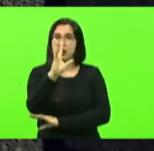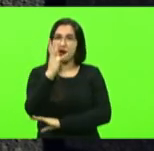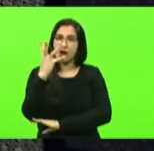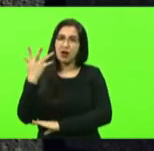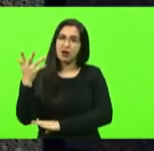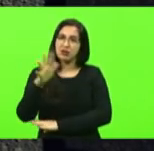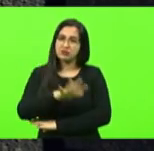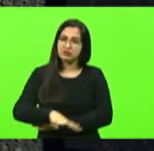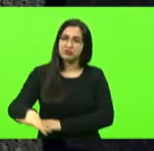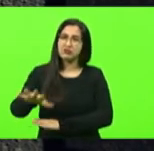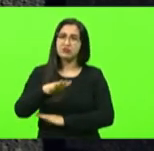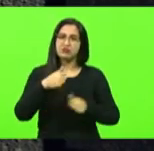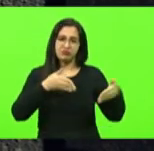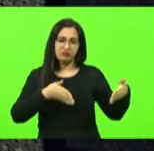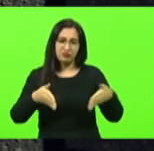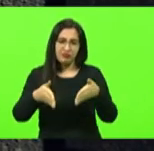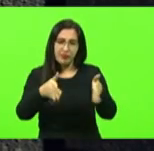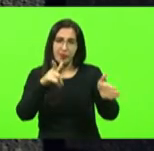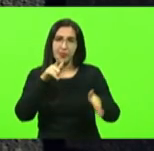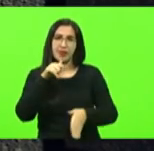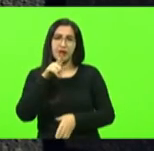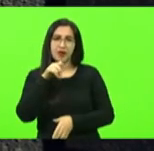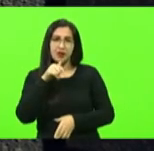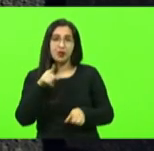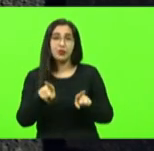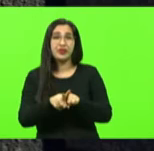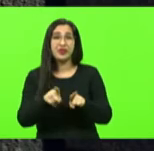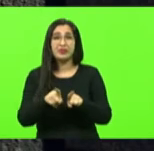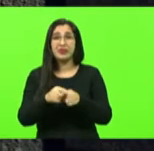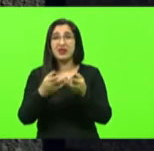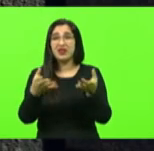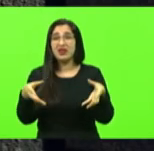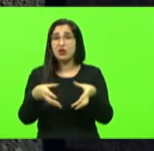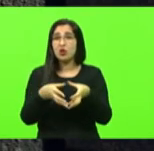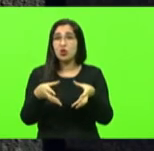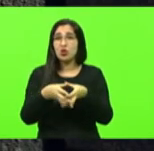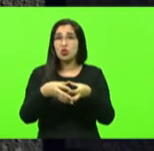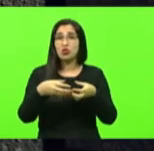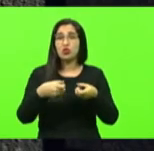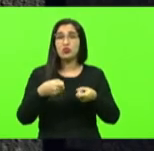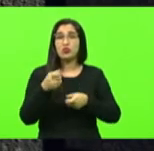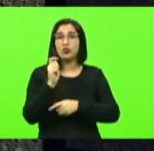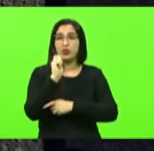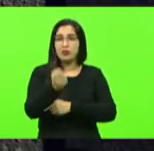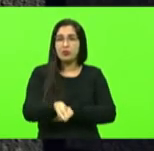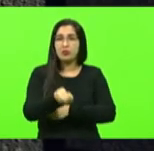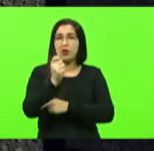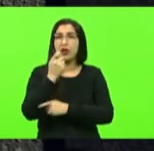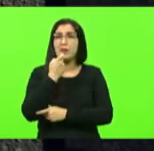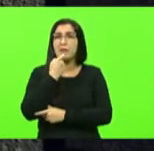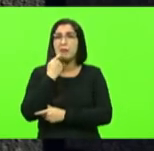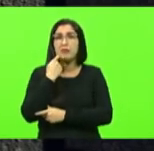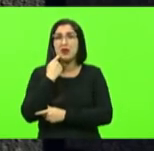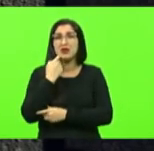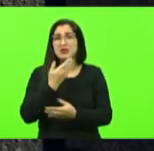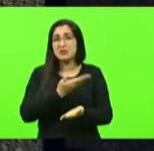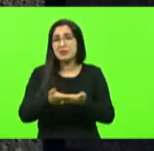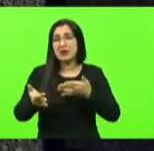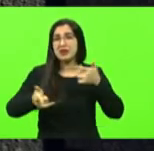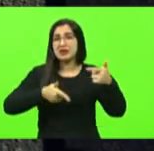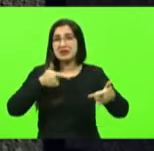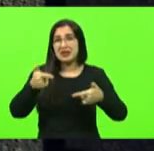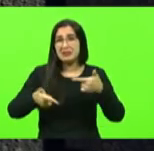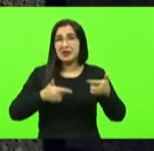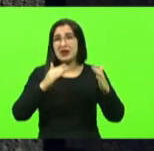os rios, e principalmente os pescadores, que ficam sem terra, ficam sem emprego, e assim